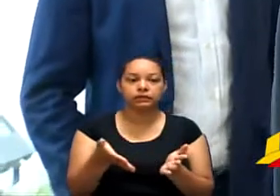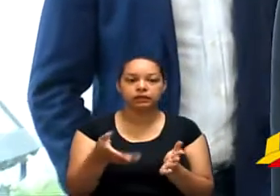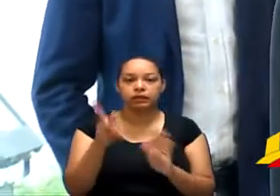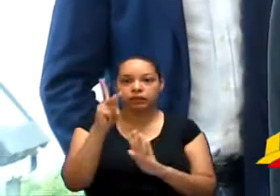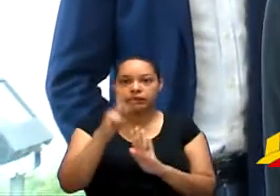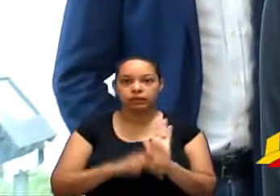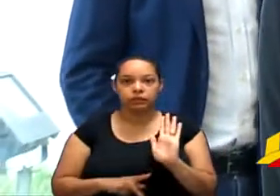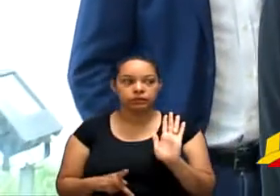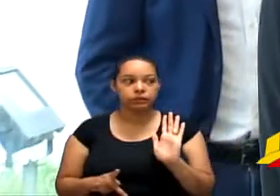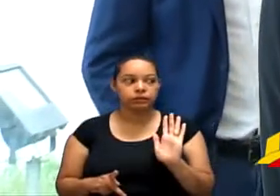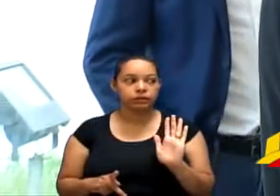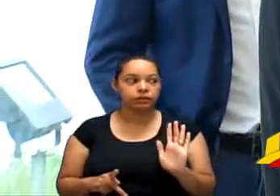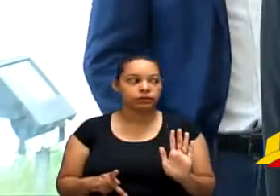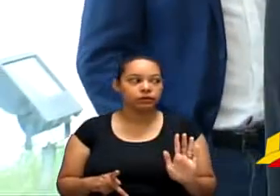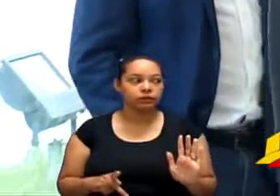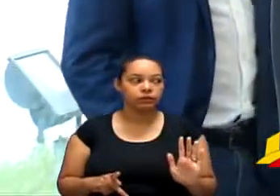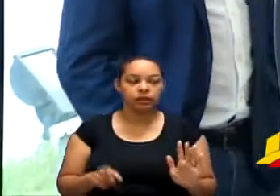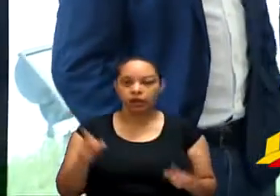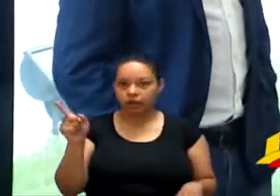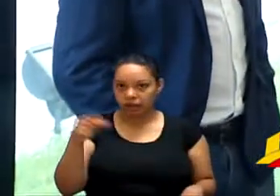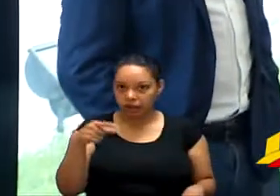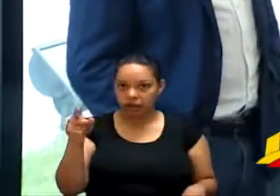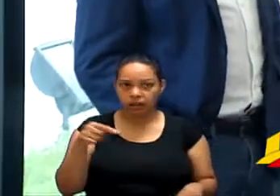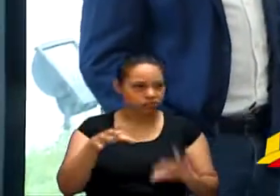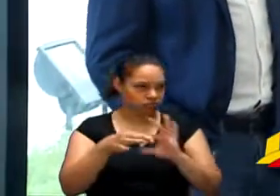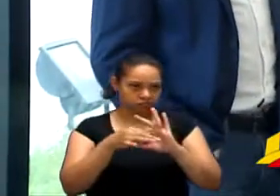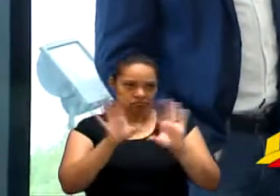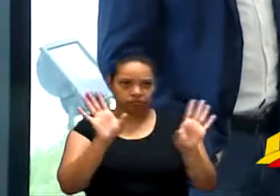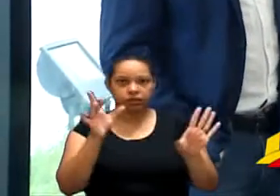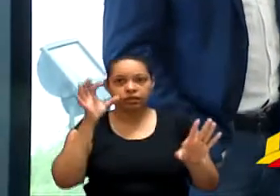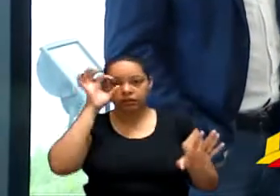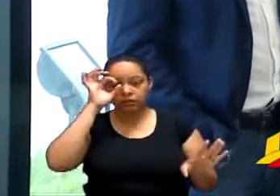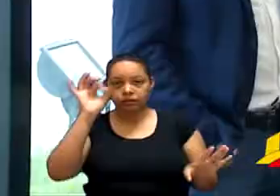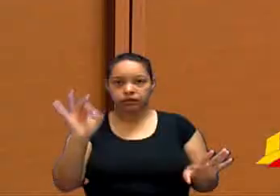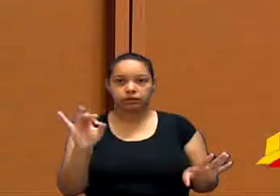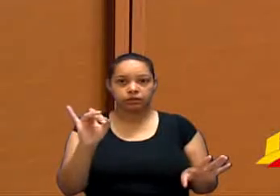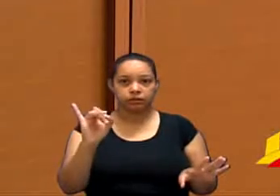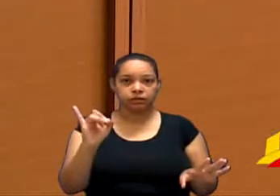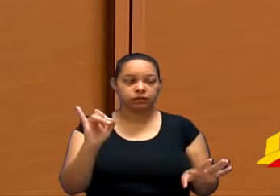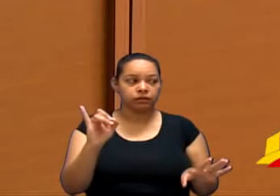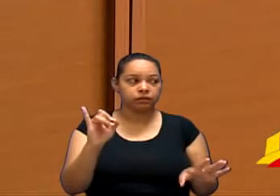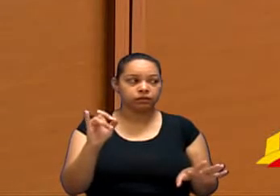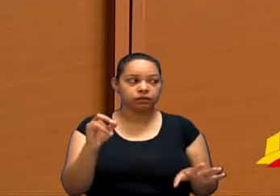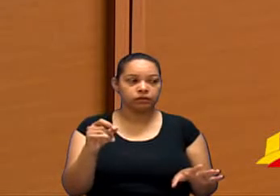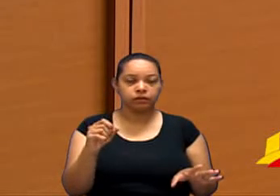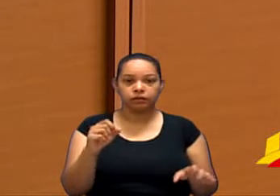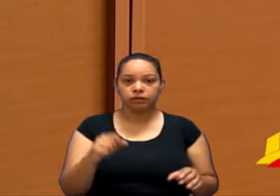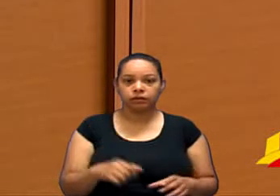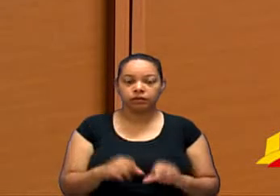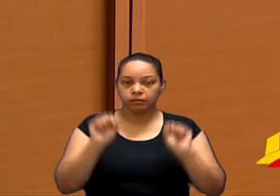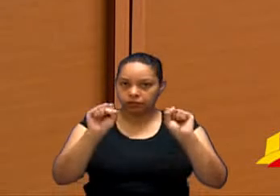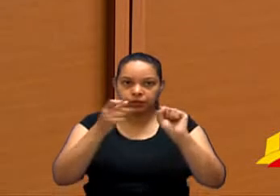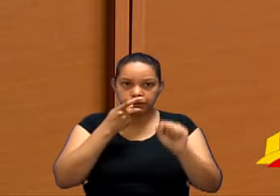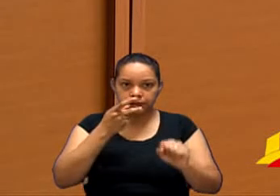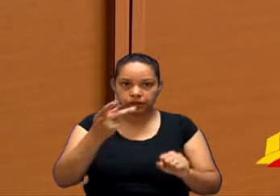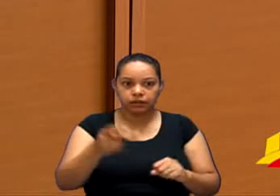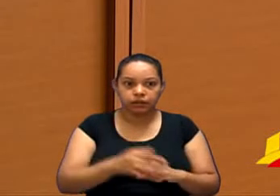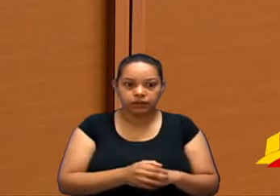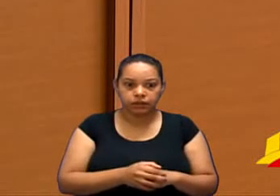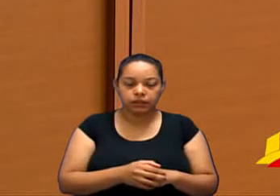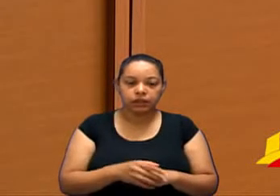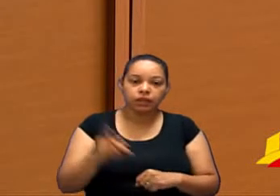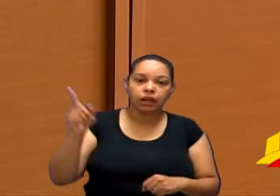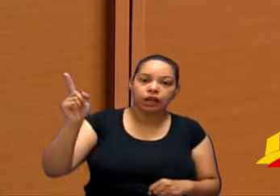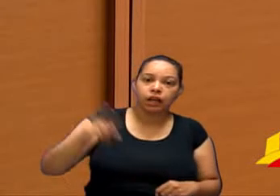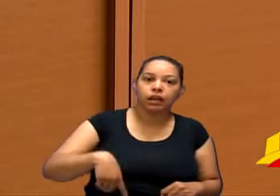Isso pode ficar à vontade quer falar pode falar é uma é